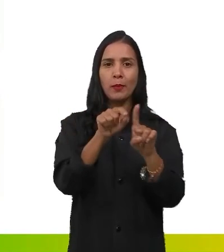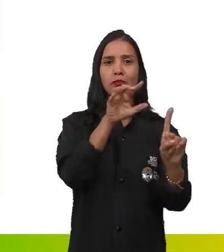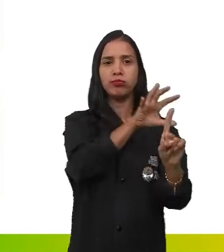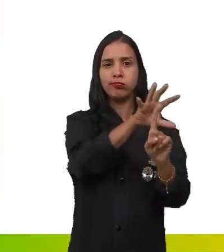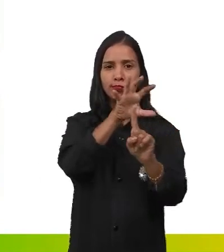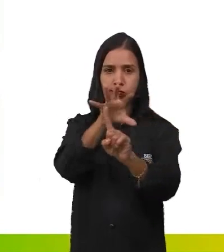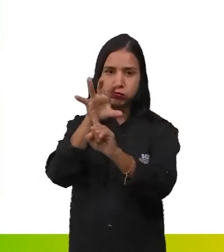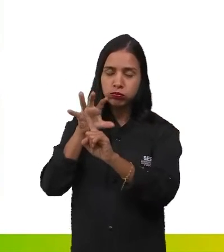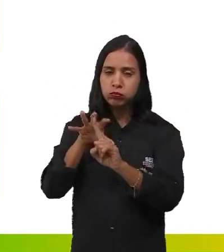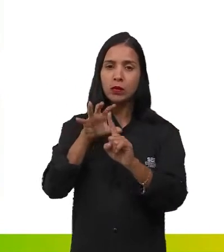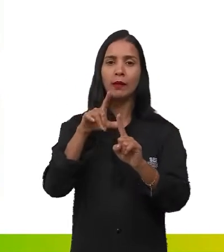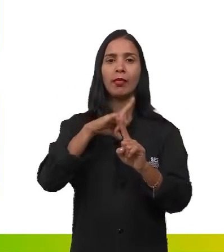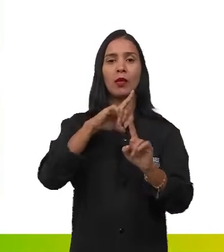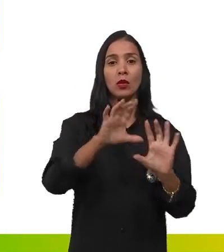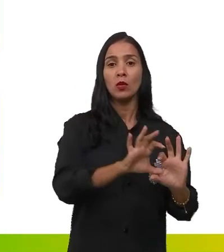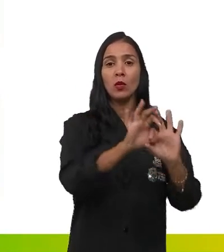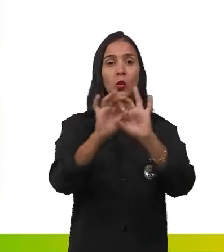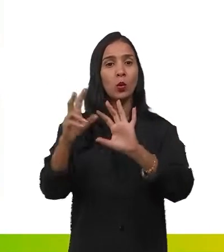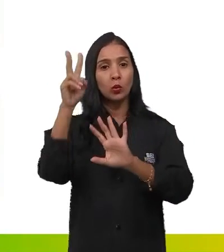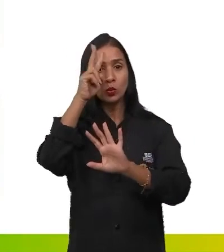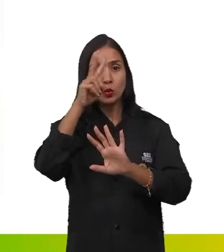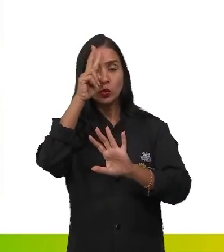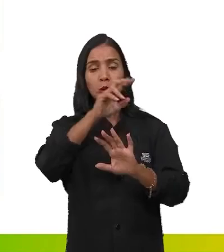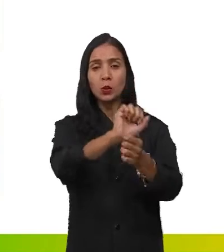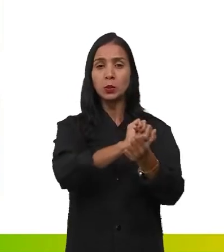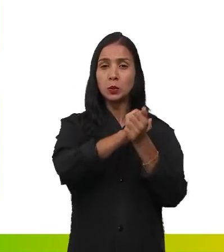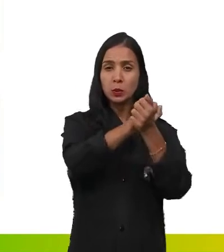ali? A escravidão, que reforça o que?